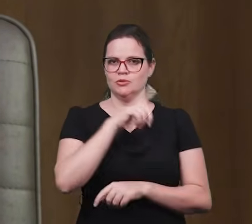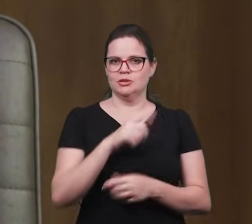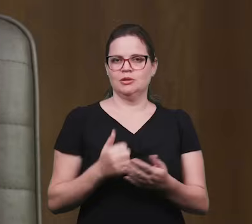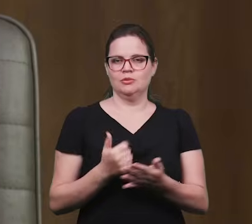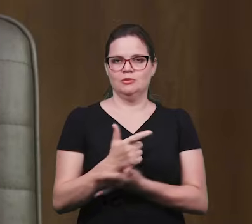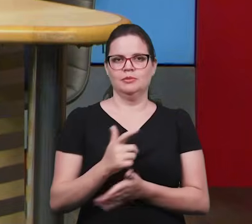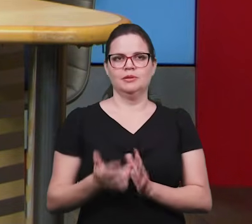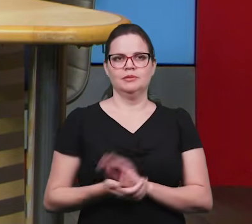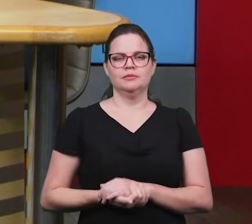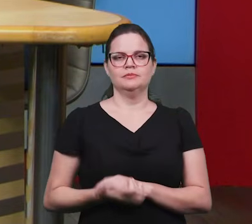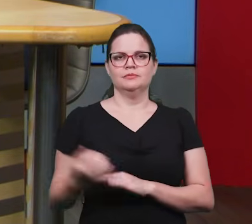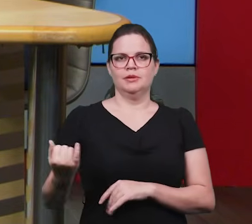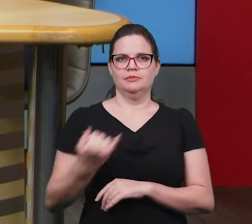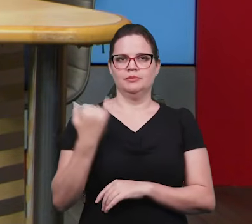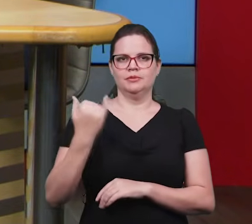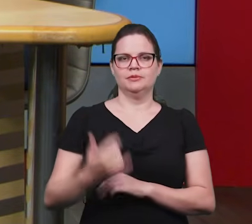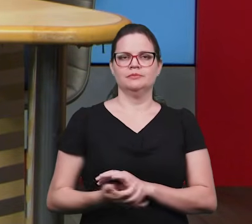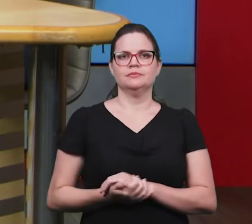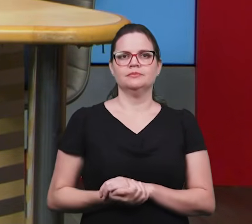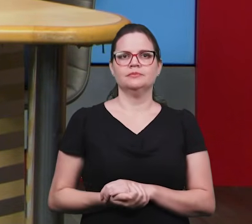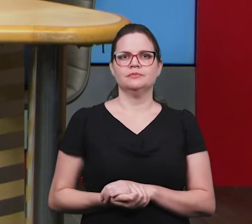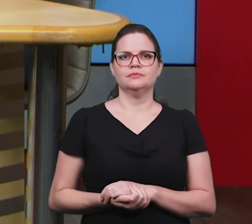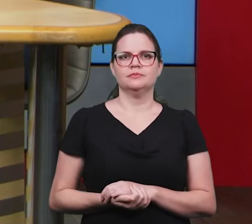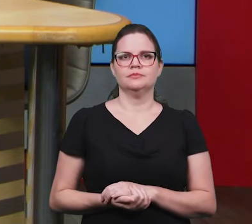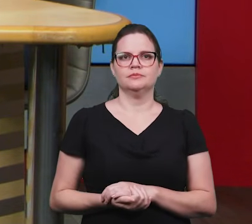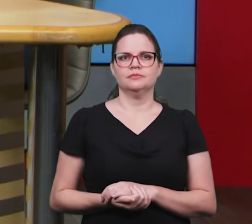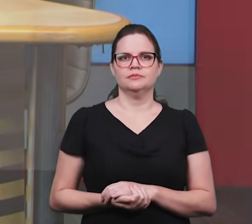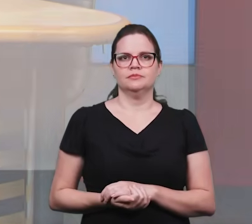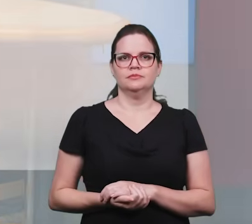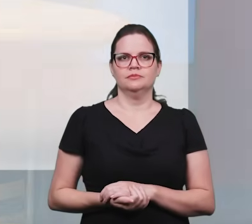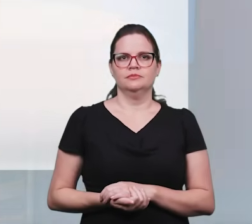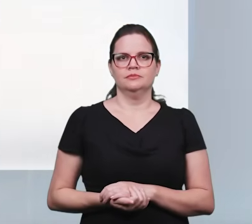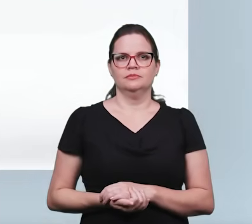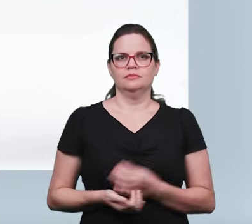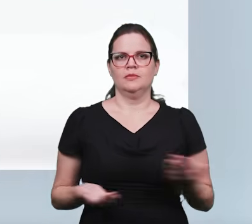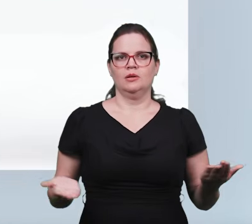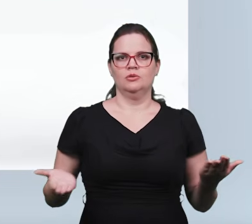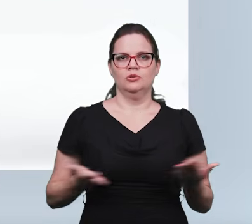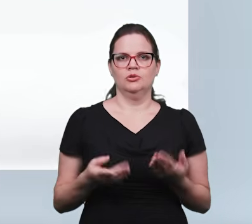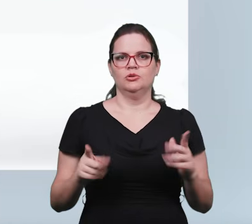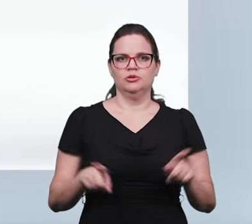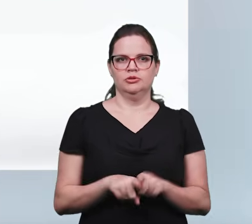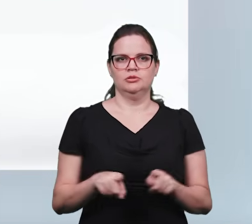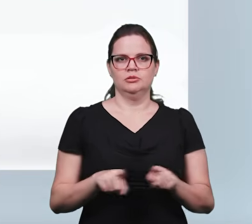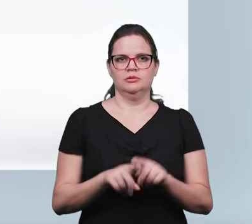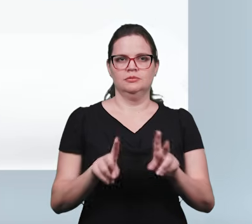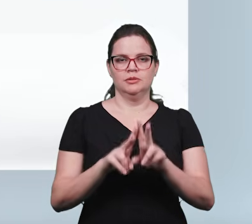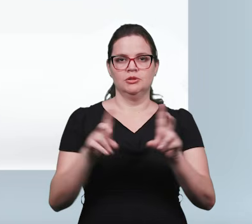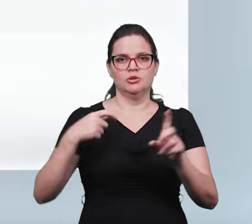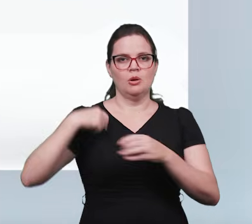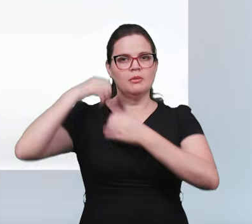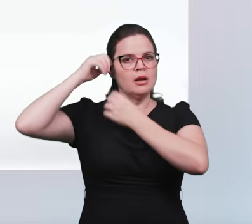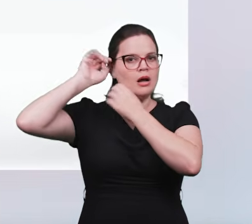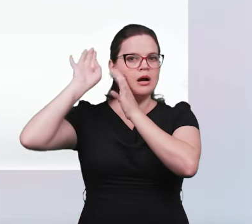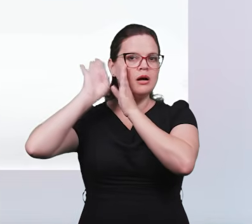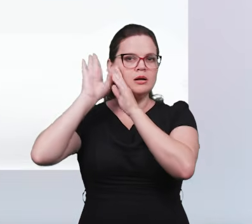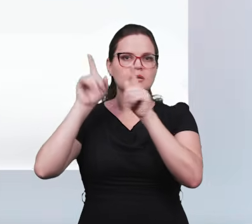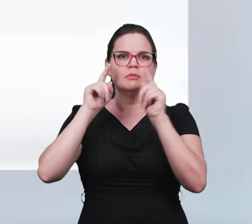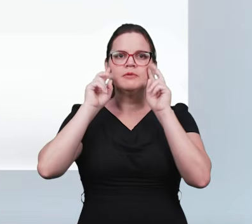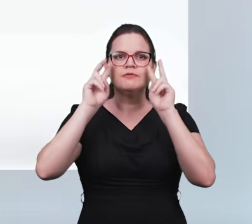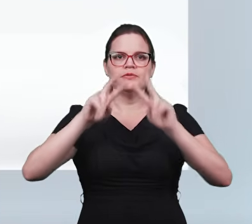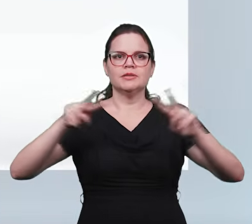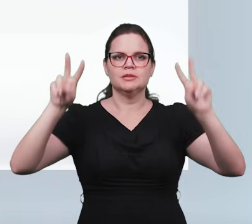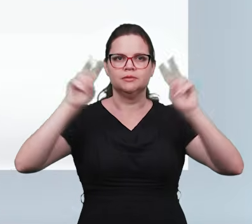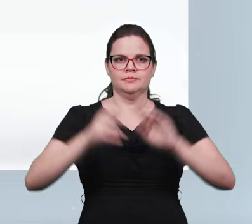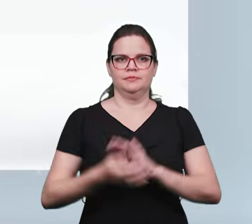né? E é importantíssimo, né? Hoje há uma corrida também para a questão da audição e da visão, né?